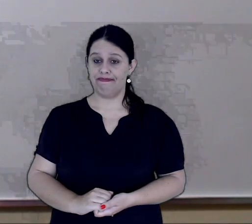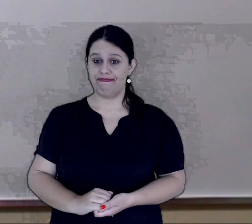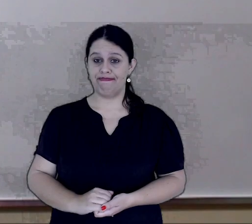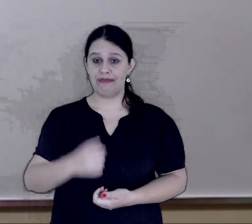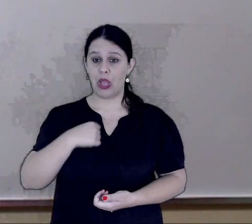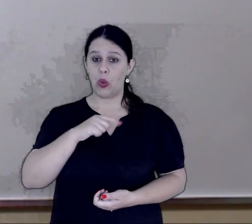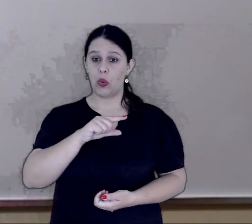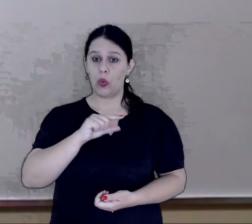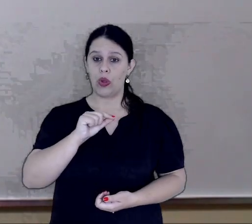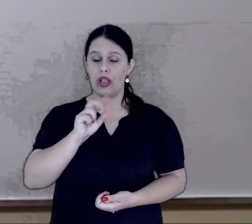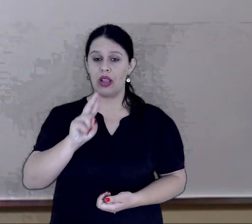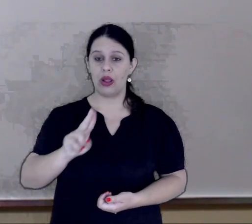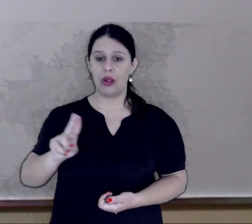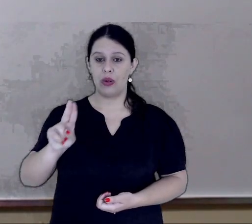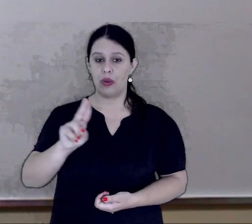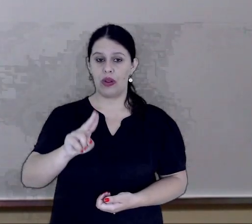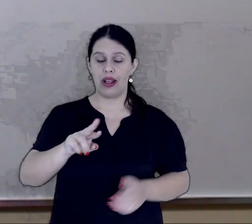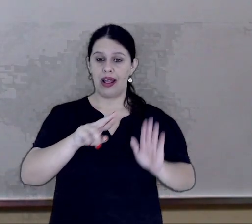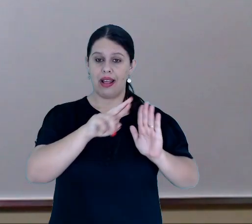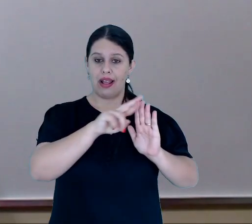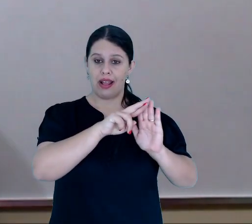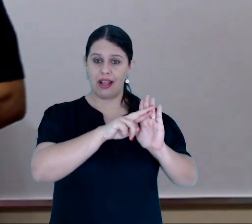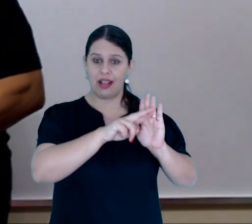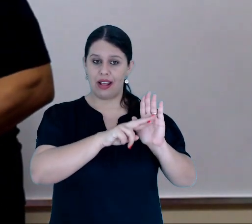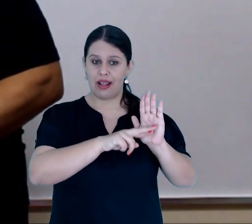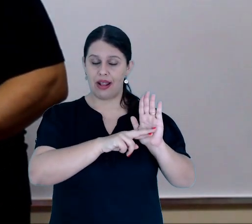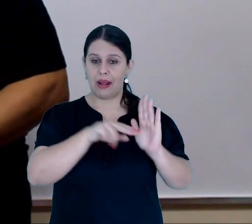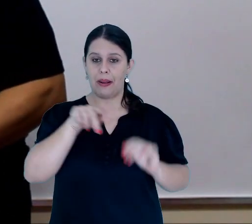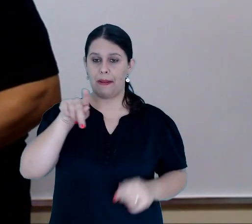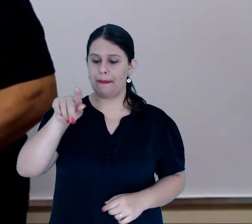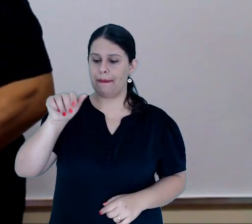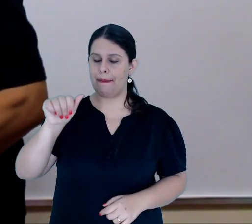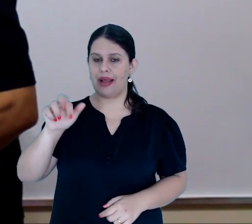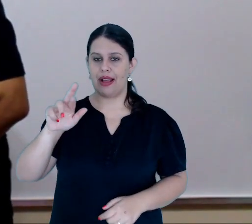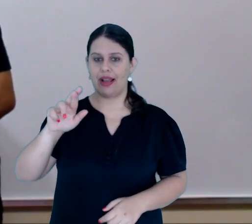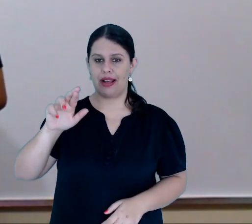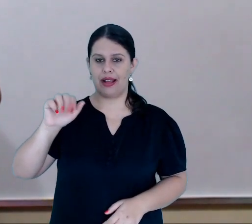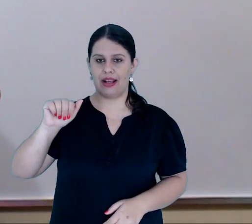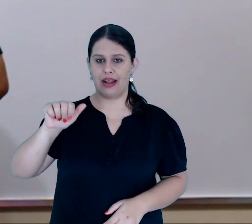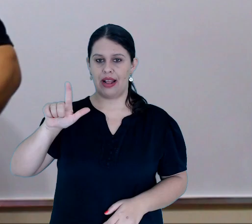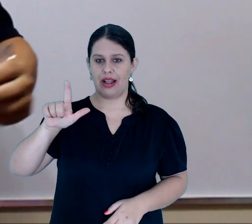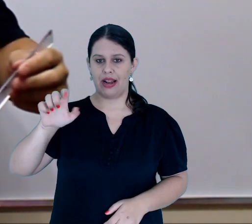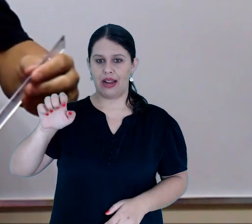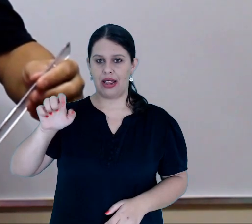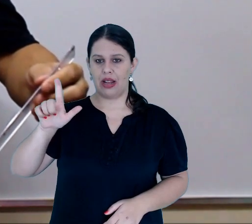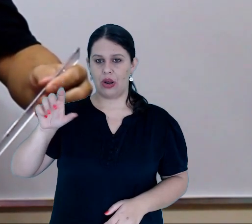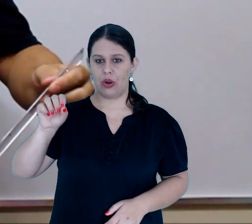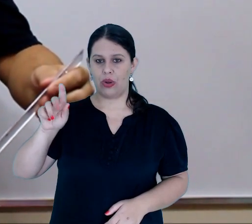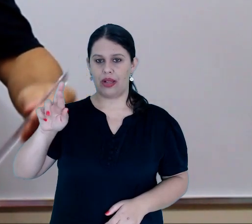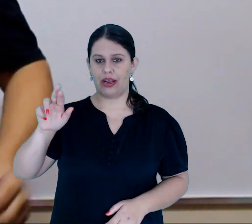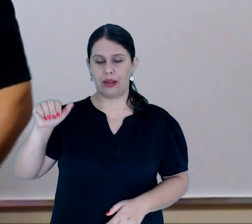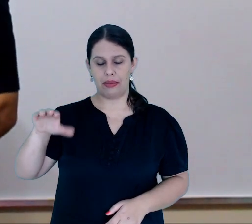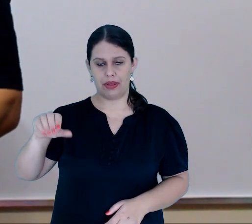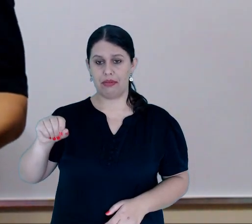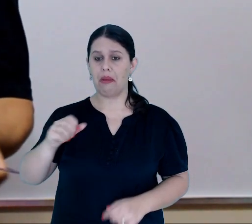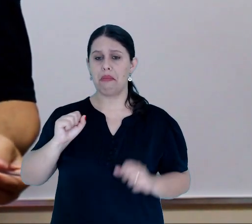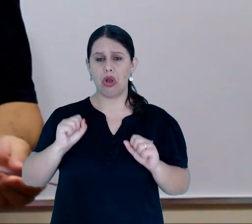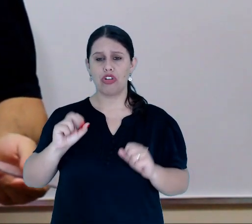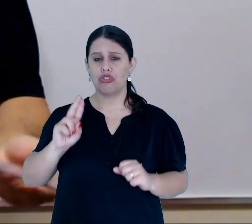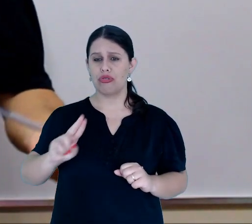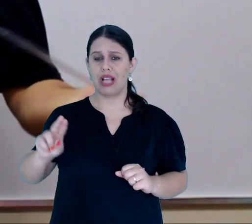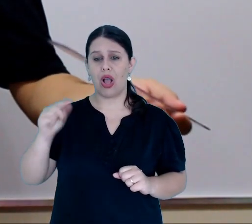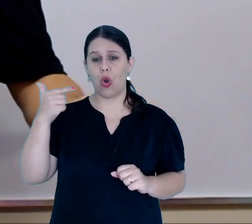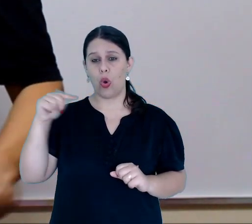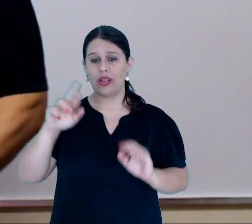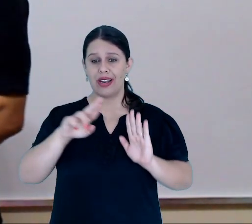Legal? Eu optei por utilizar a regra do paralelogramo, mas você